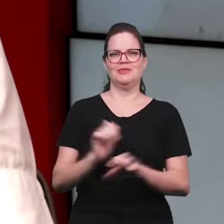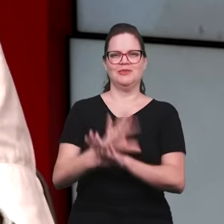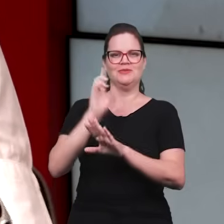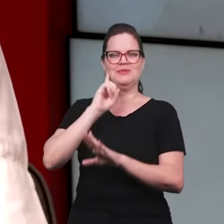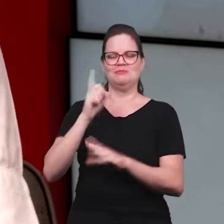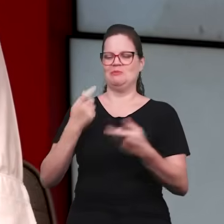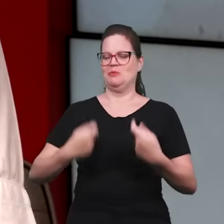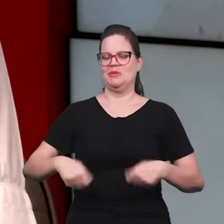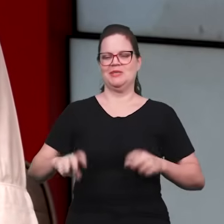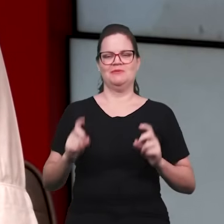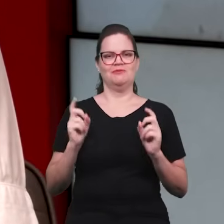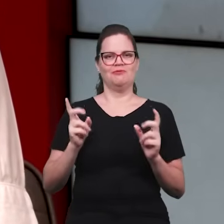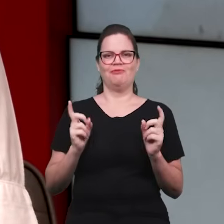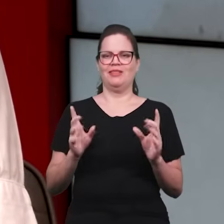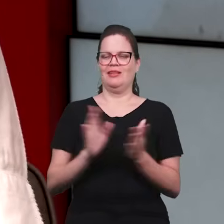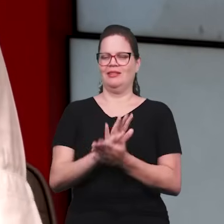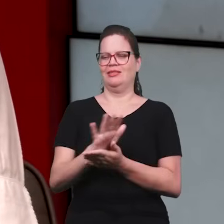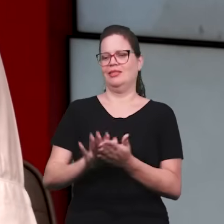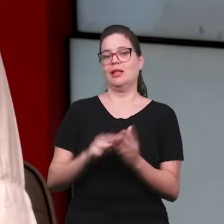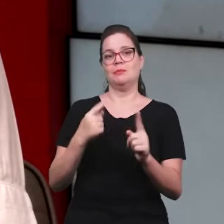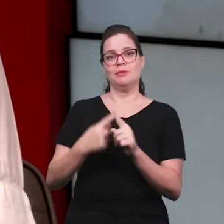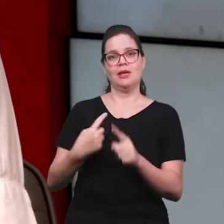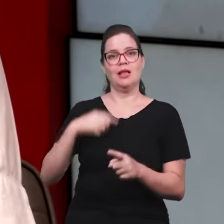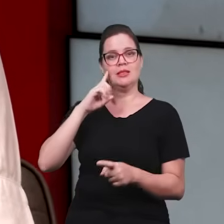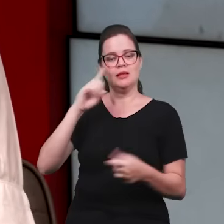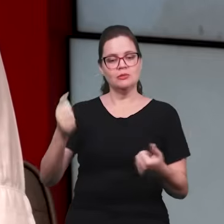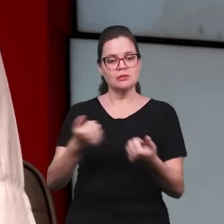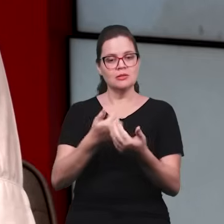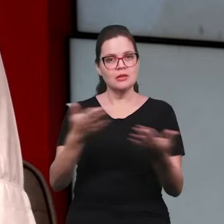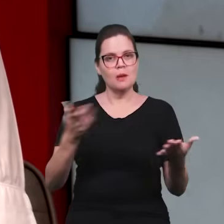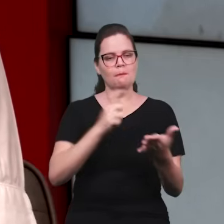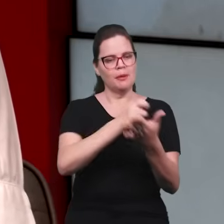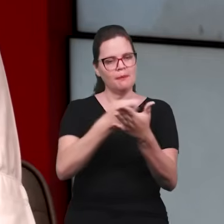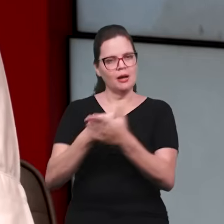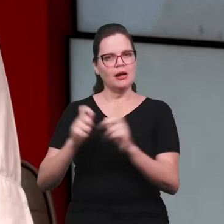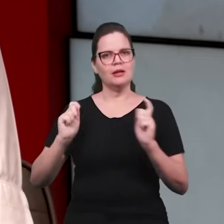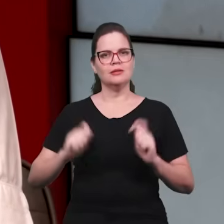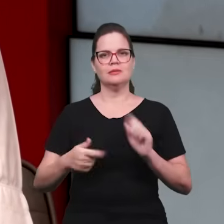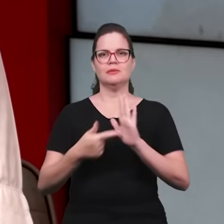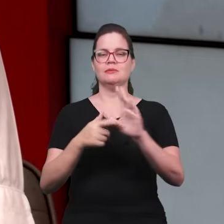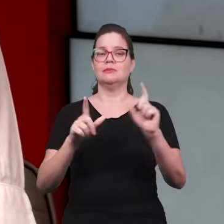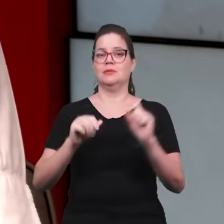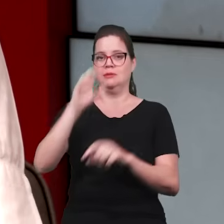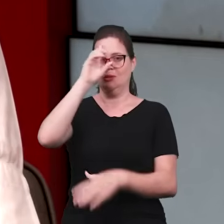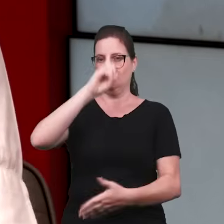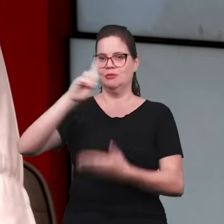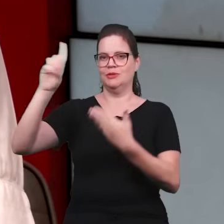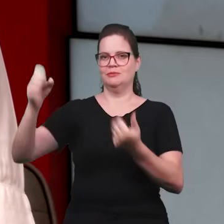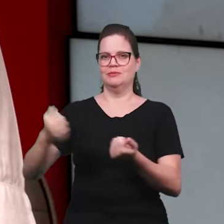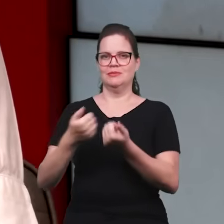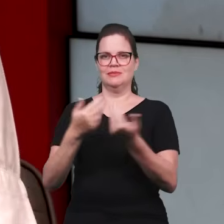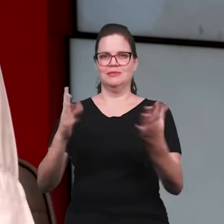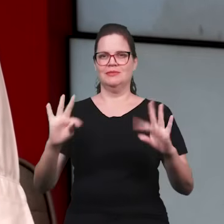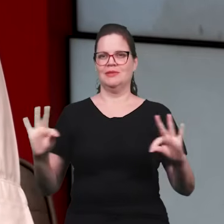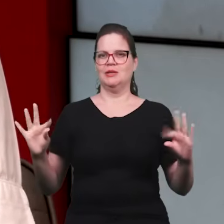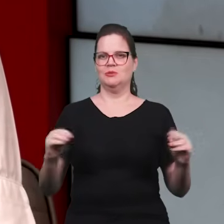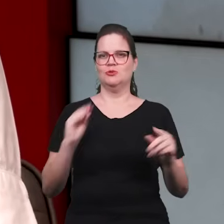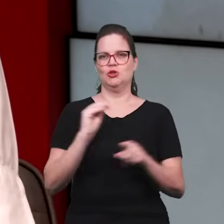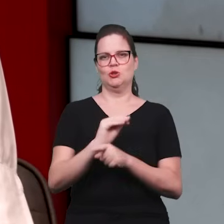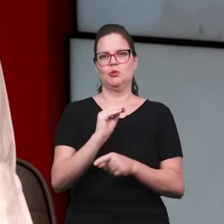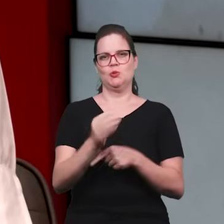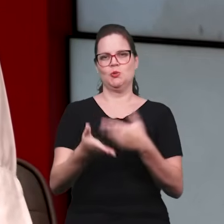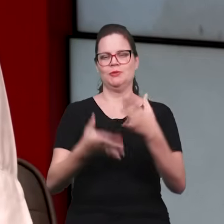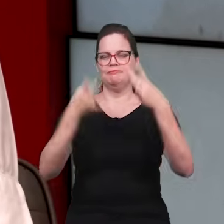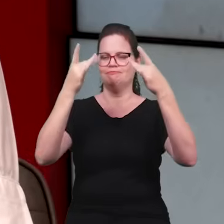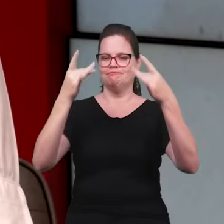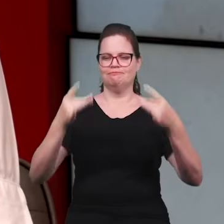carro, o Senhor proveu ali a prestação. Então, para mostrar o que o nosso Deus, Ele é Deus da provisão. Amém. E Ele cuida dos detalhes.